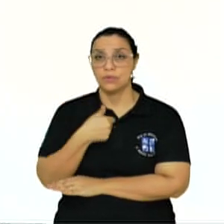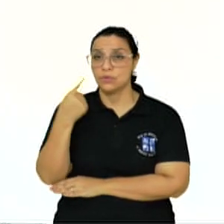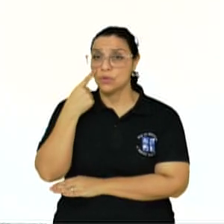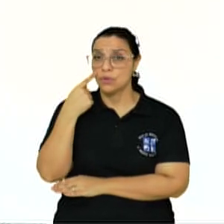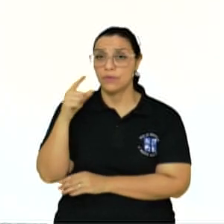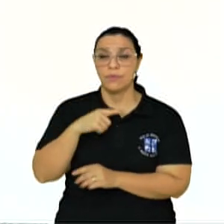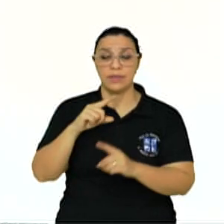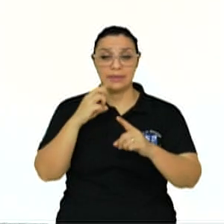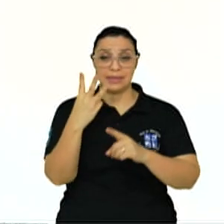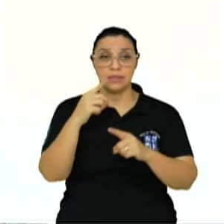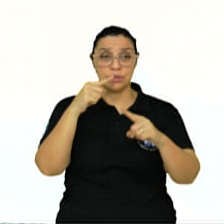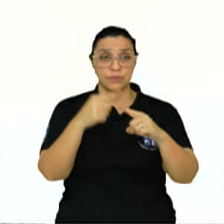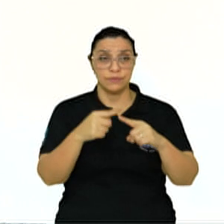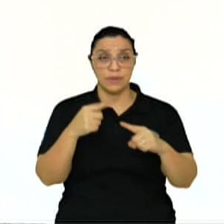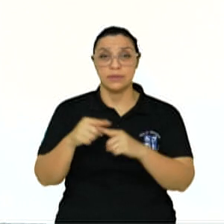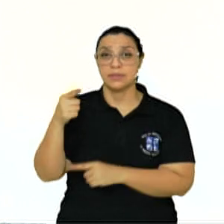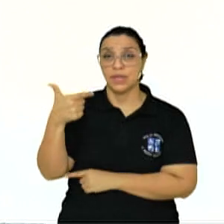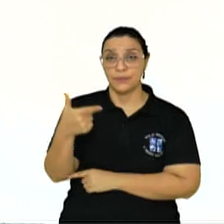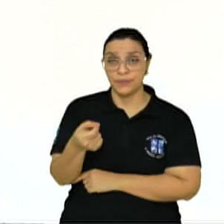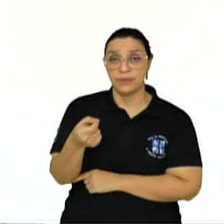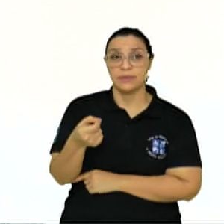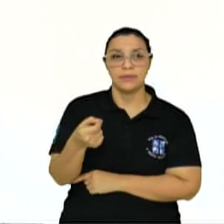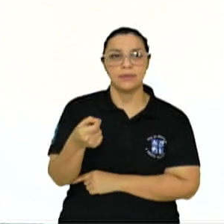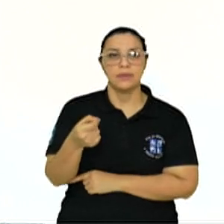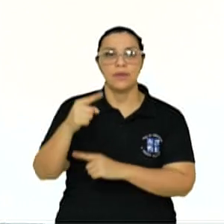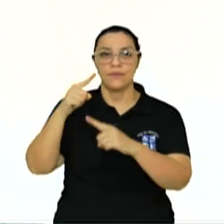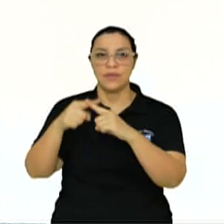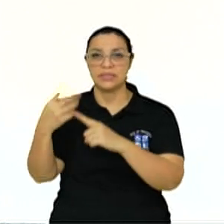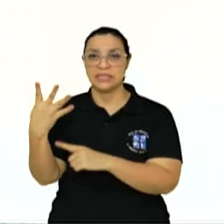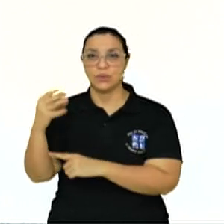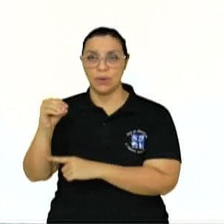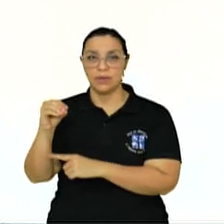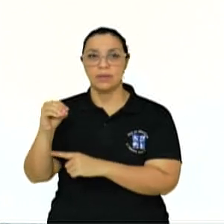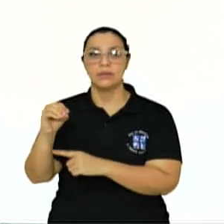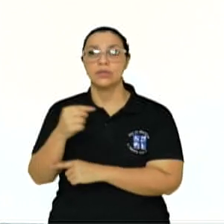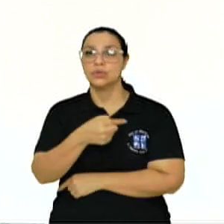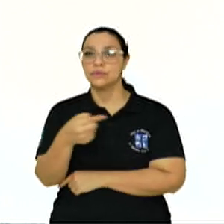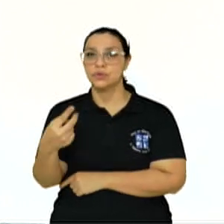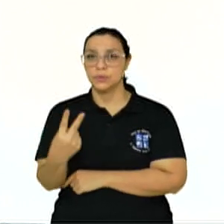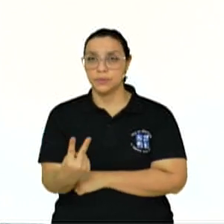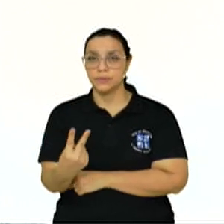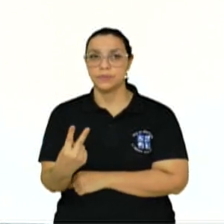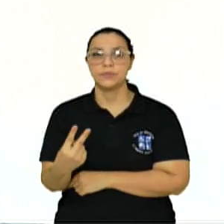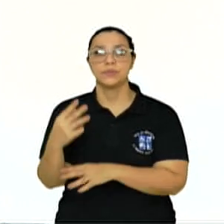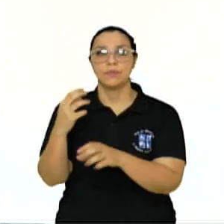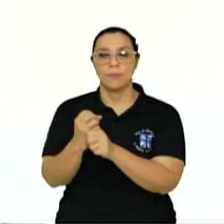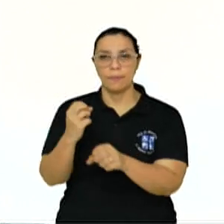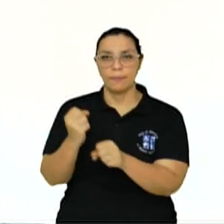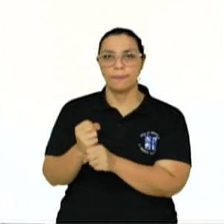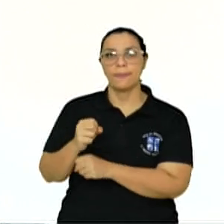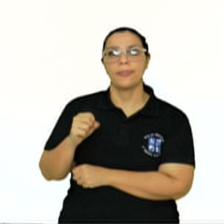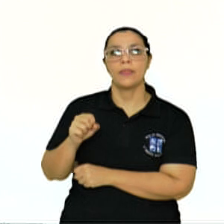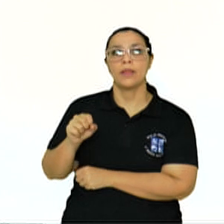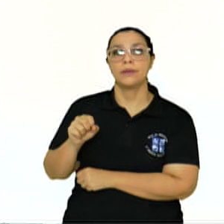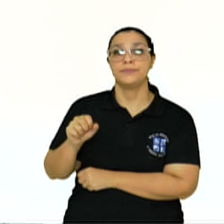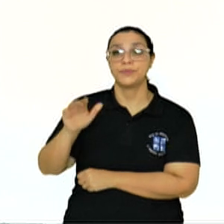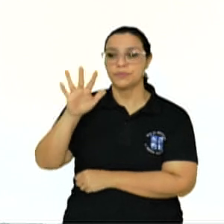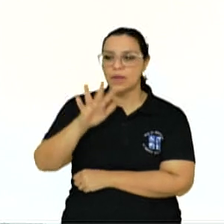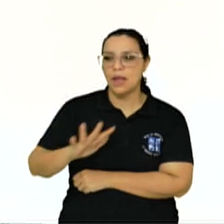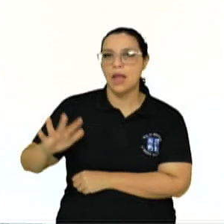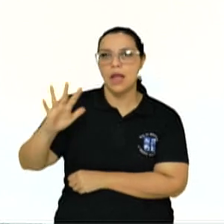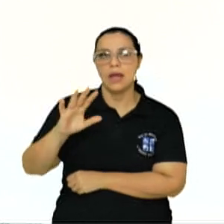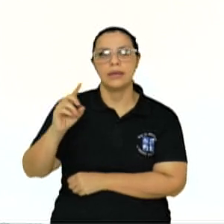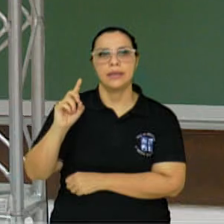ser 3 vezes 20 vezes 40, que é a altura, dividido por 2. Então, a área lateral já